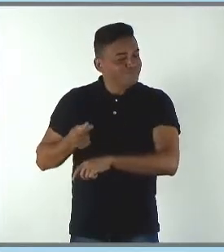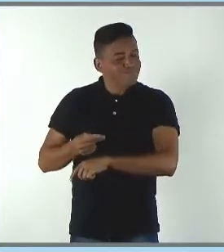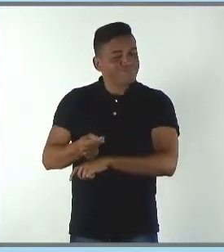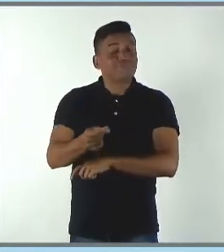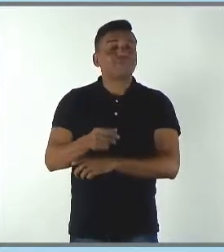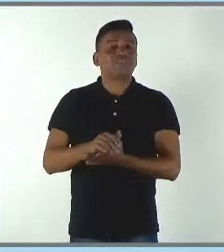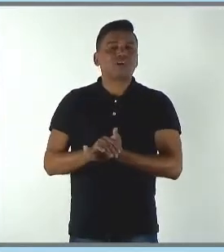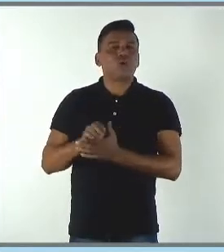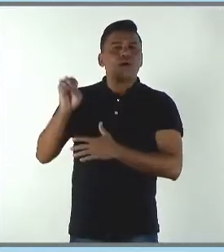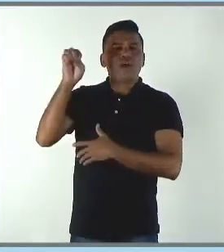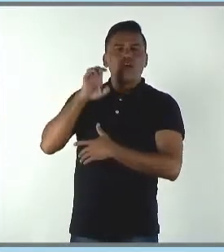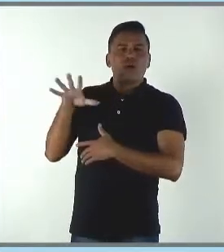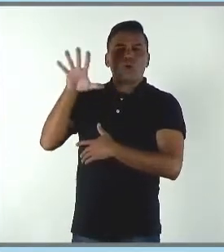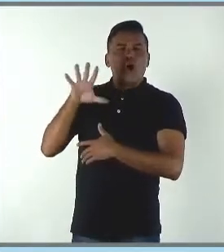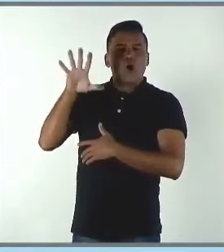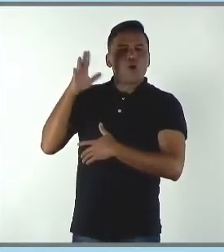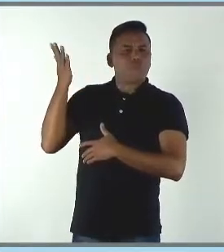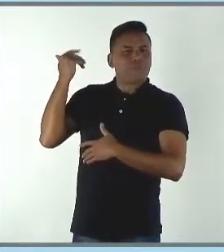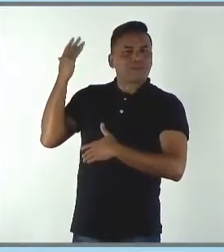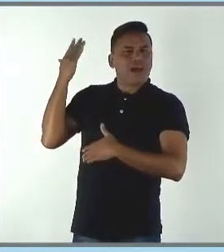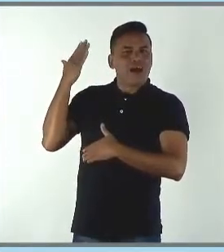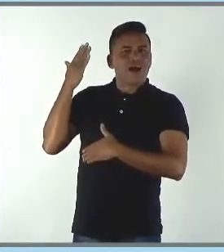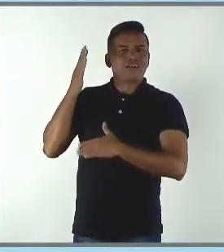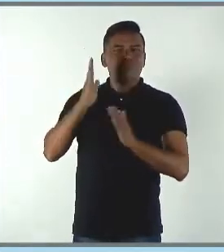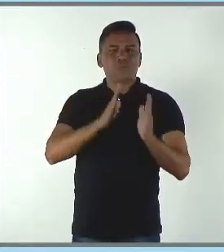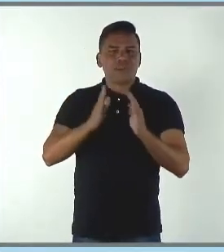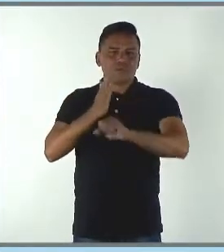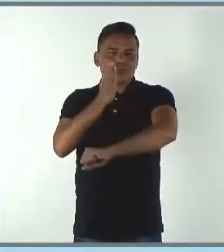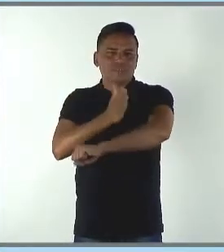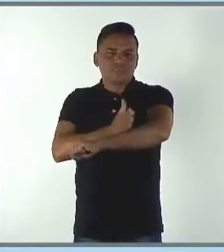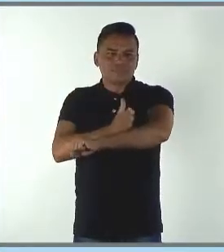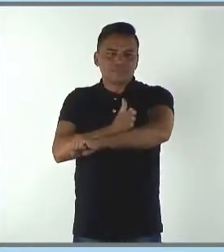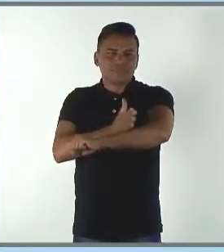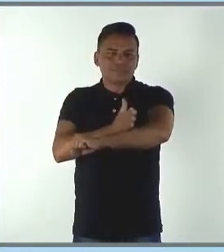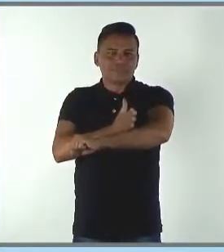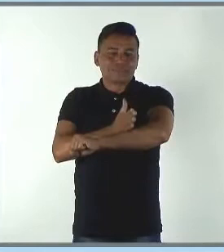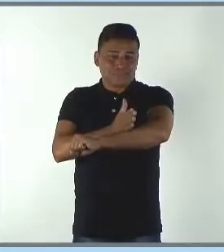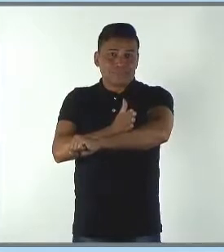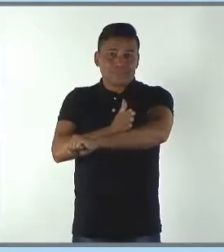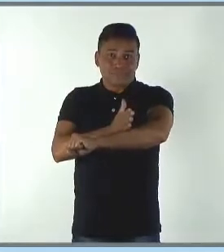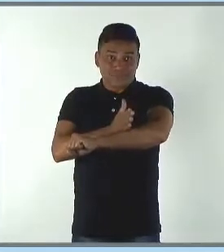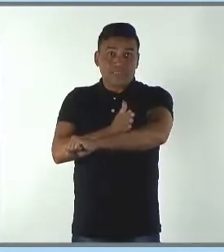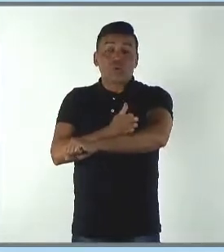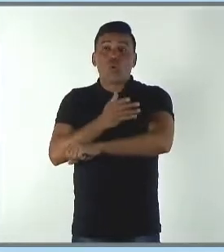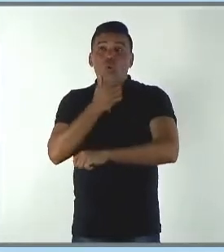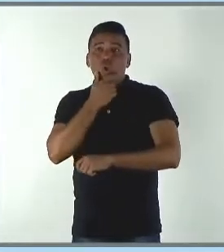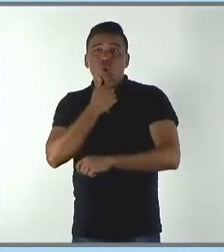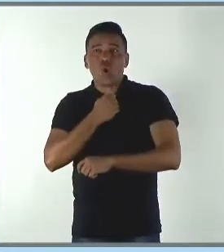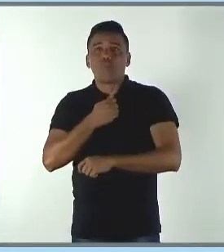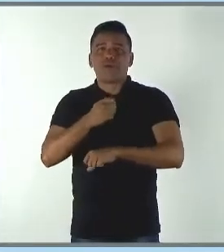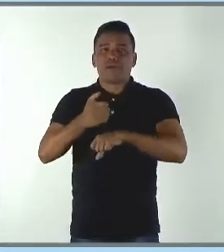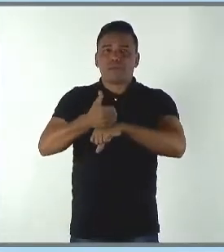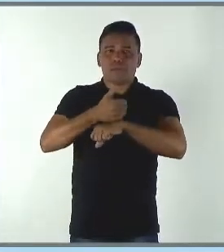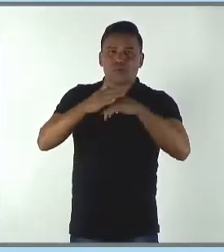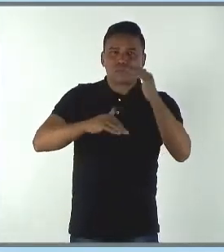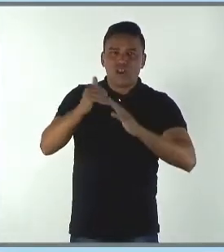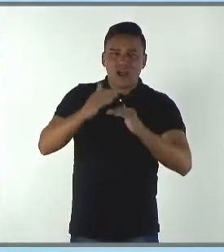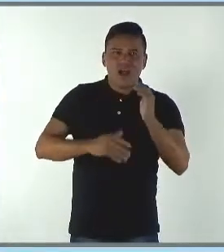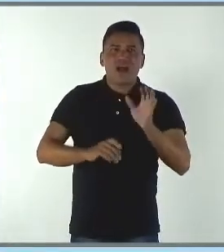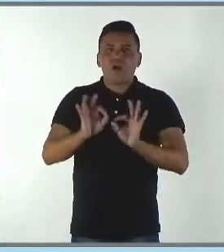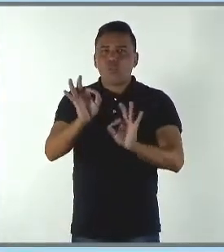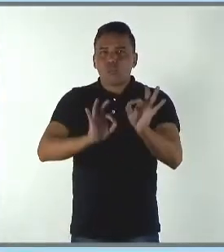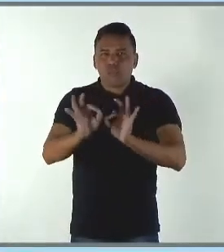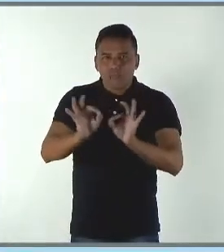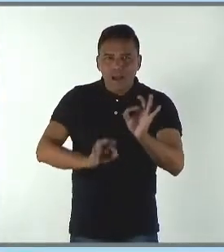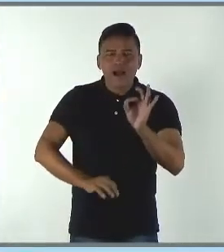período da Idade Média, a ideia de que um editor, um sujeito que cuida de texto, um sujeito que prepara textos, é